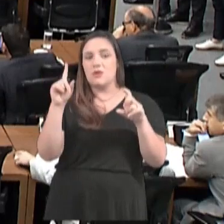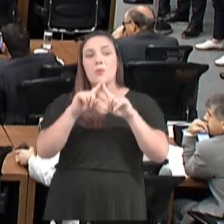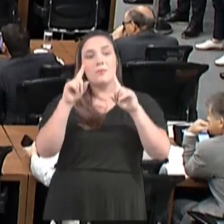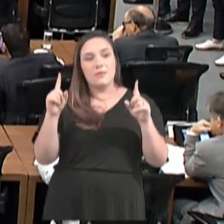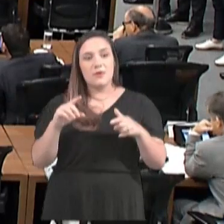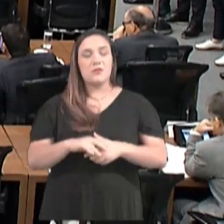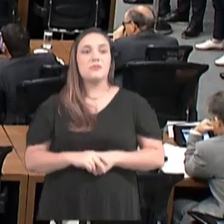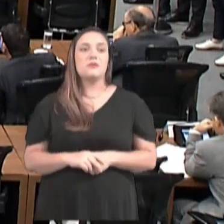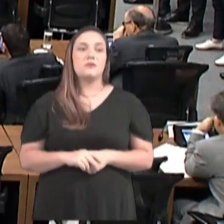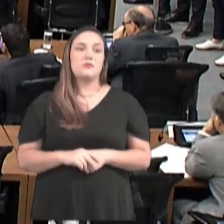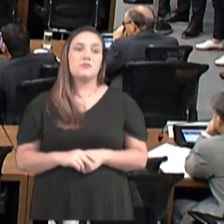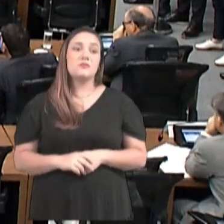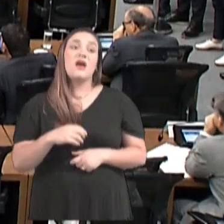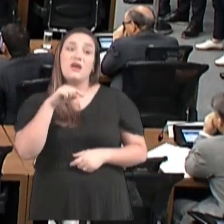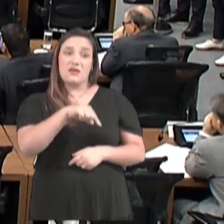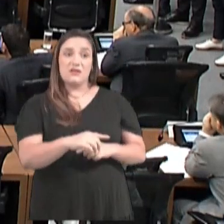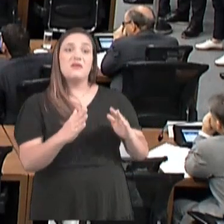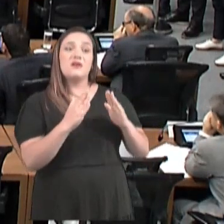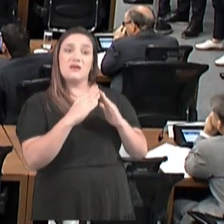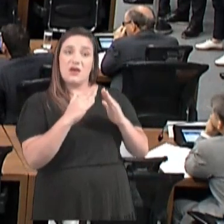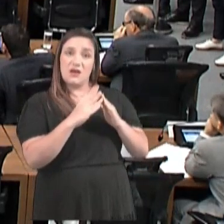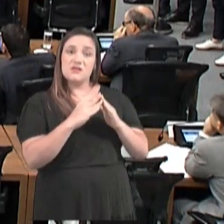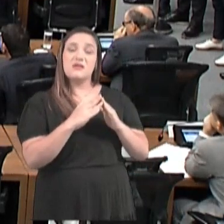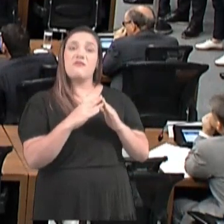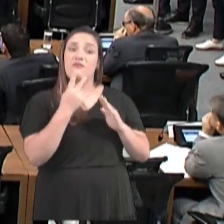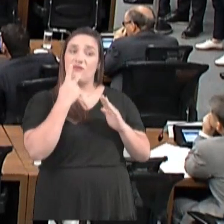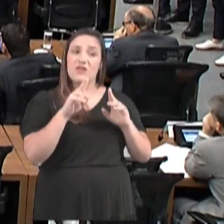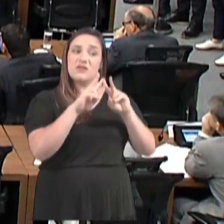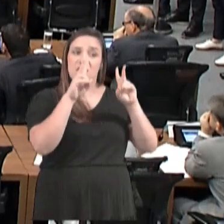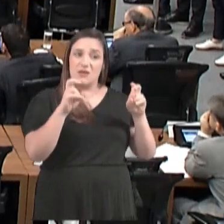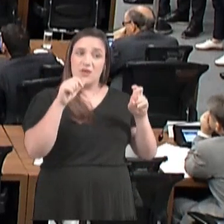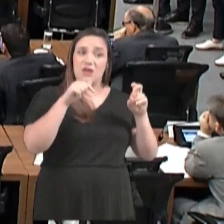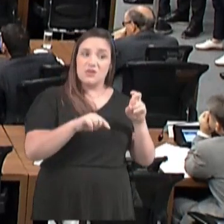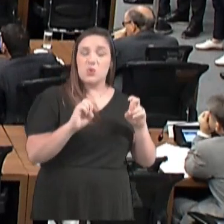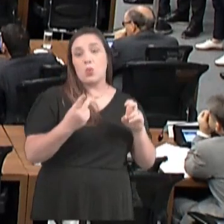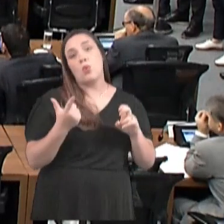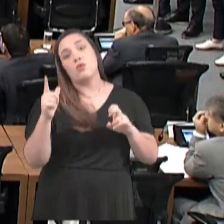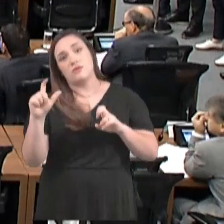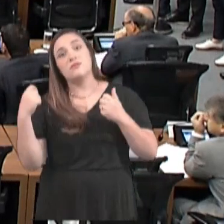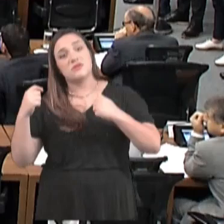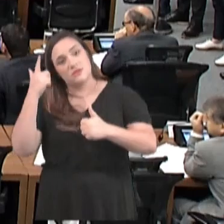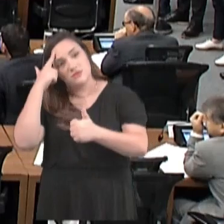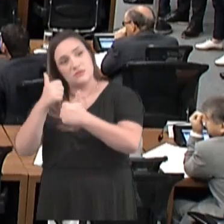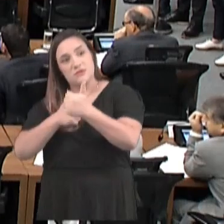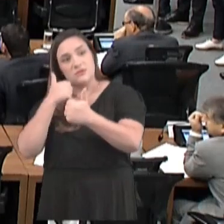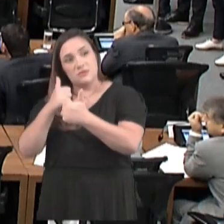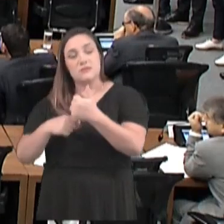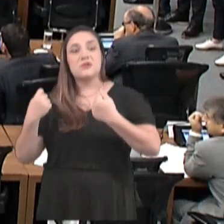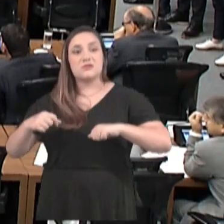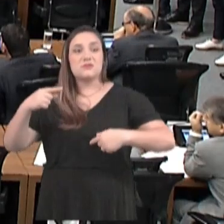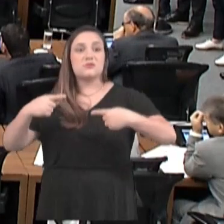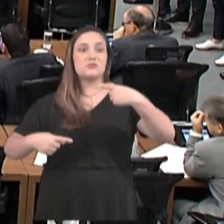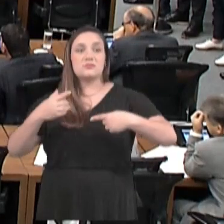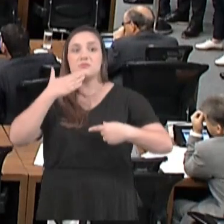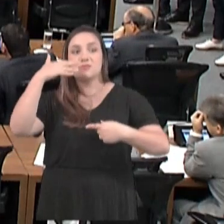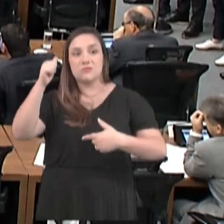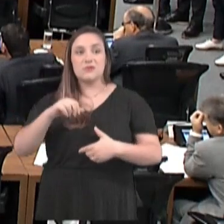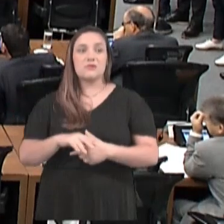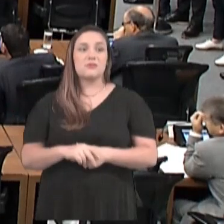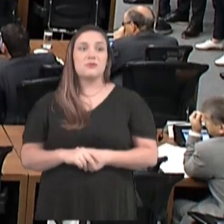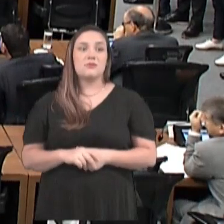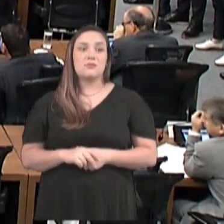e outros de maior envergadura tem que refletir, tem que discutir melhor para que